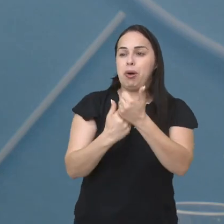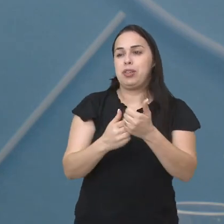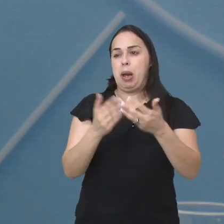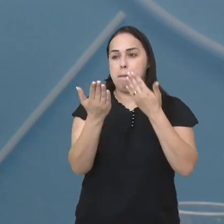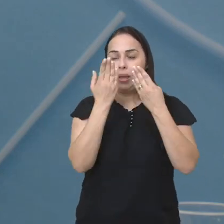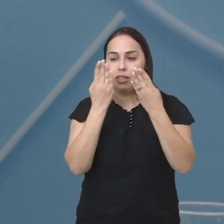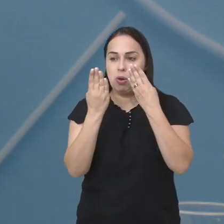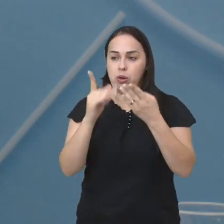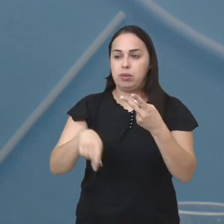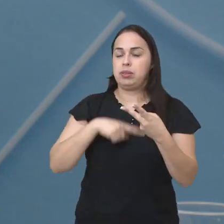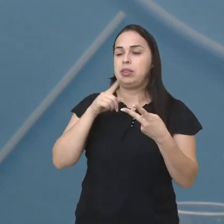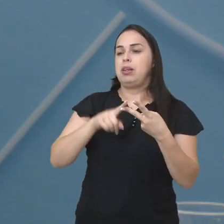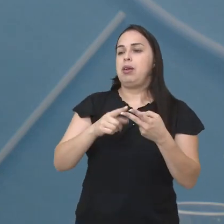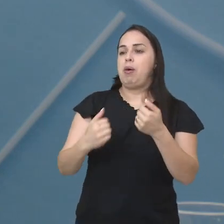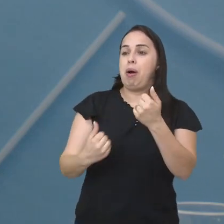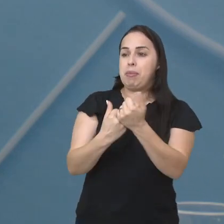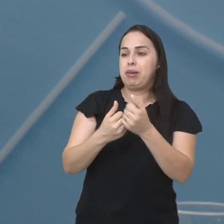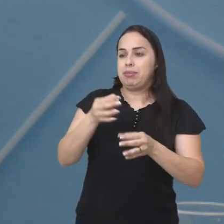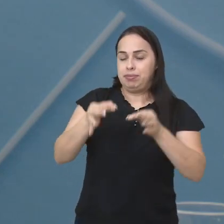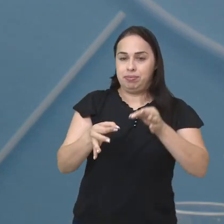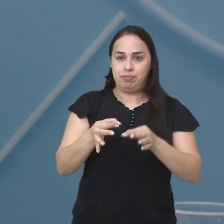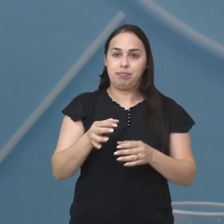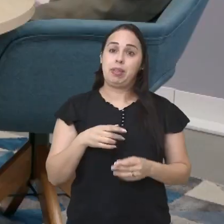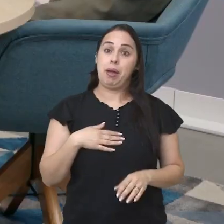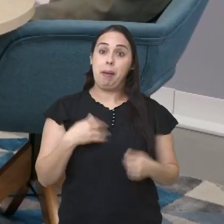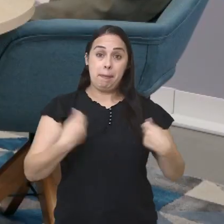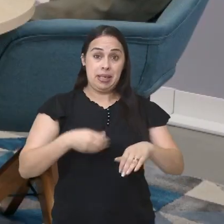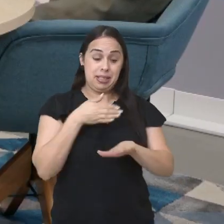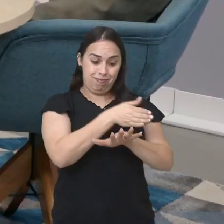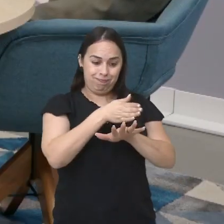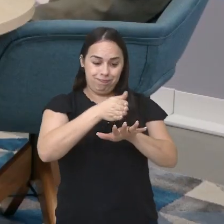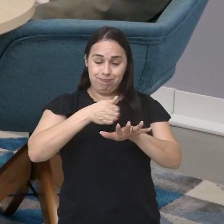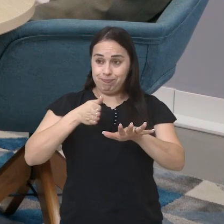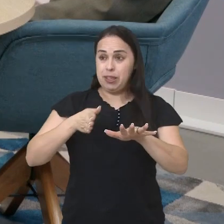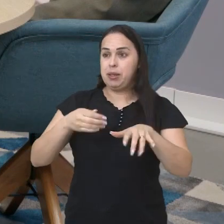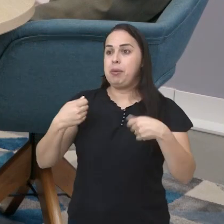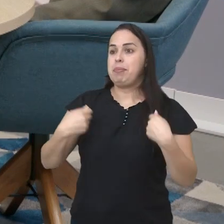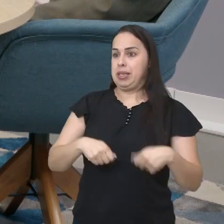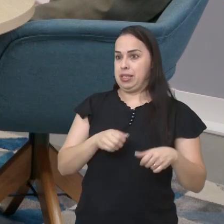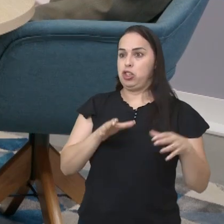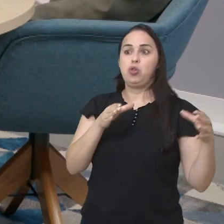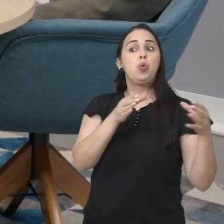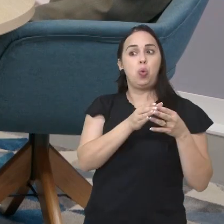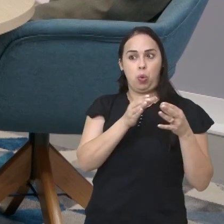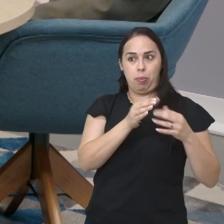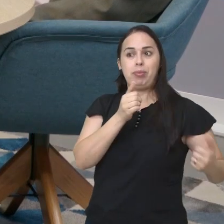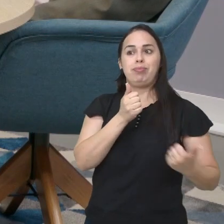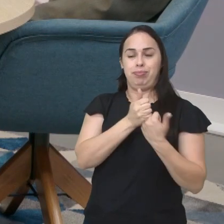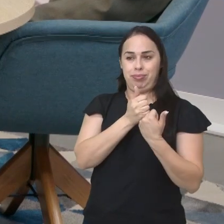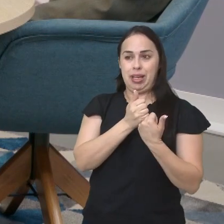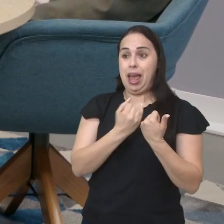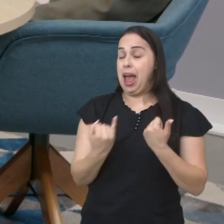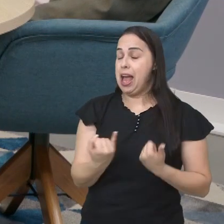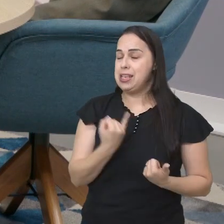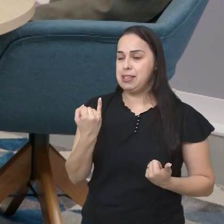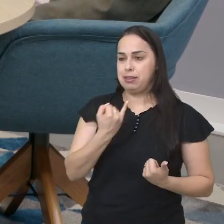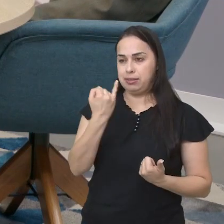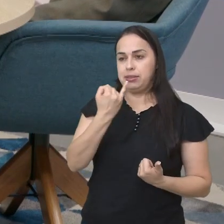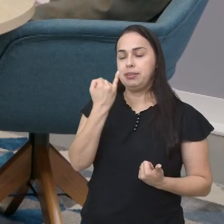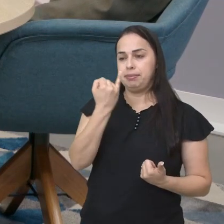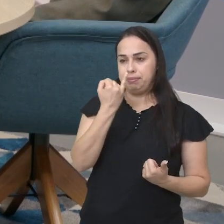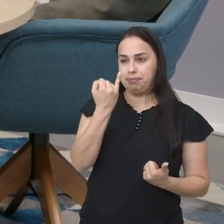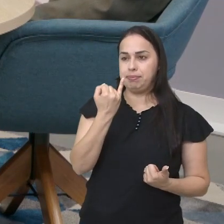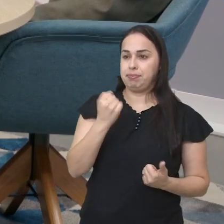de um suporte jurídico. É toda uma rede, né? Você tem que ter uma rede de apoio. E essa rede de apoio é muito importante. As